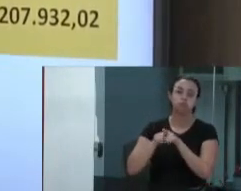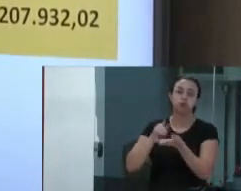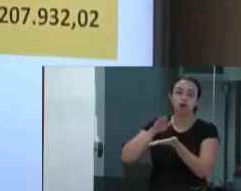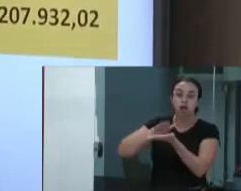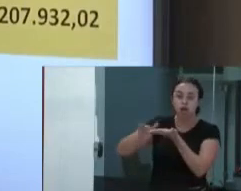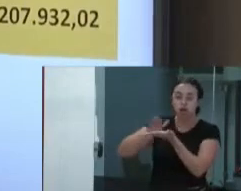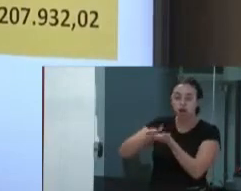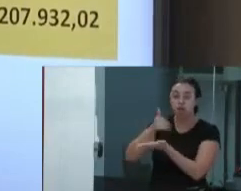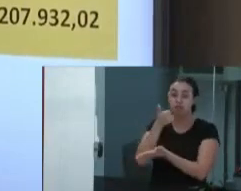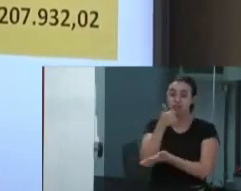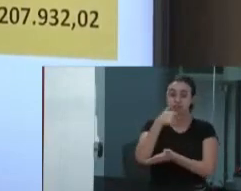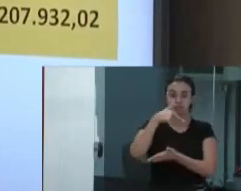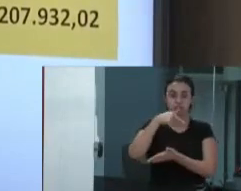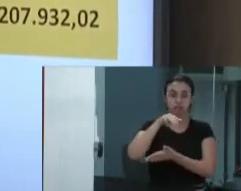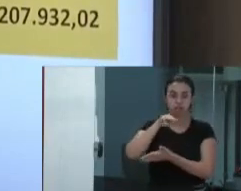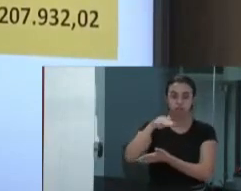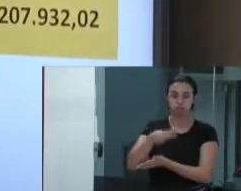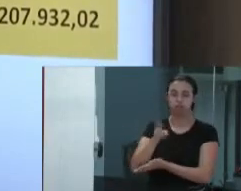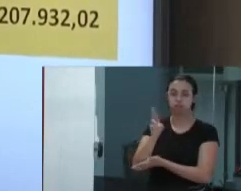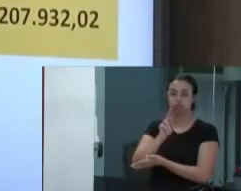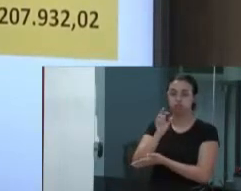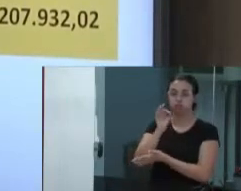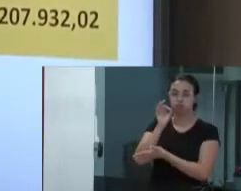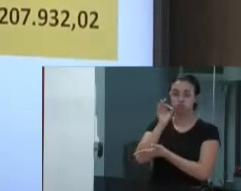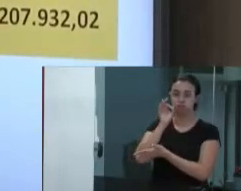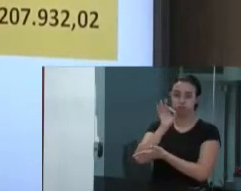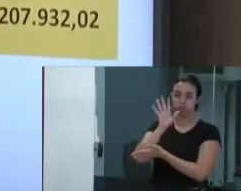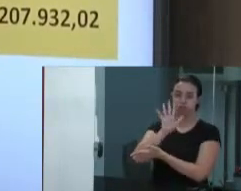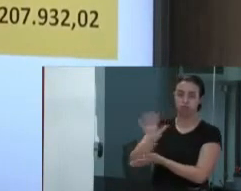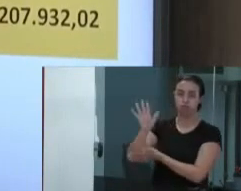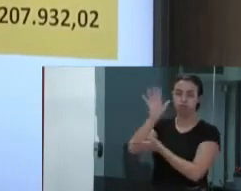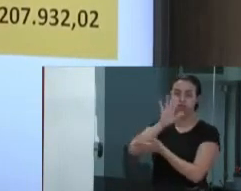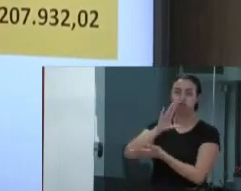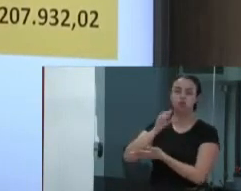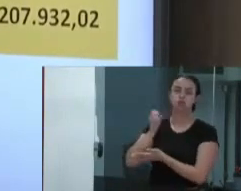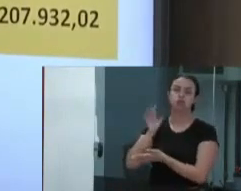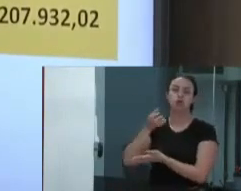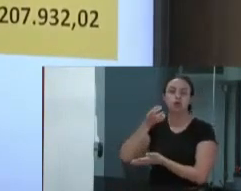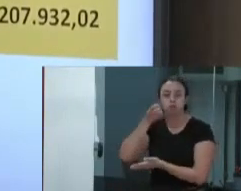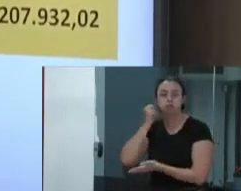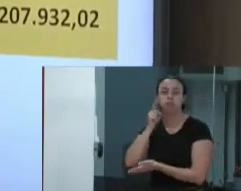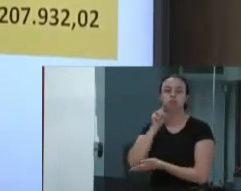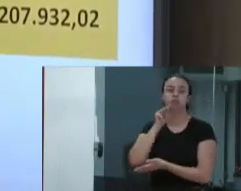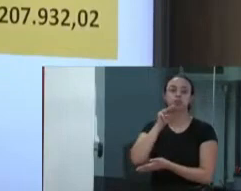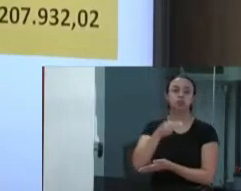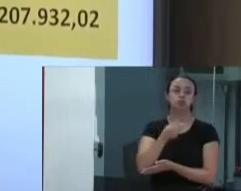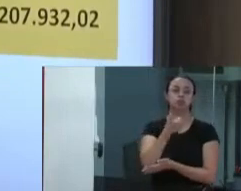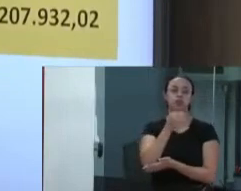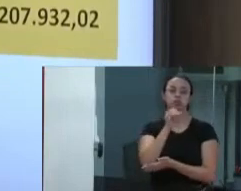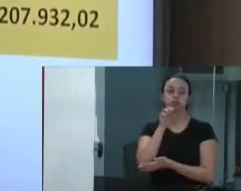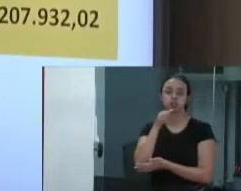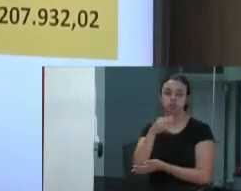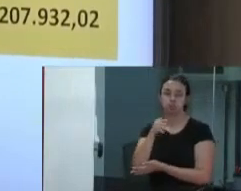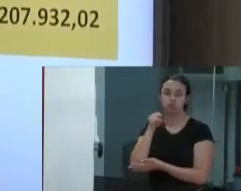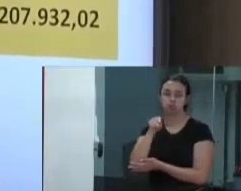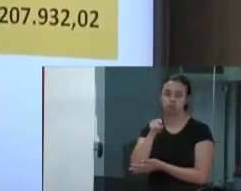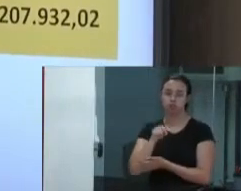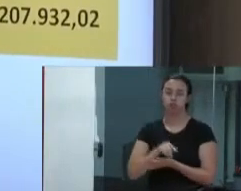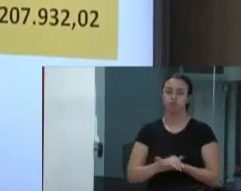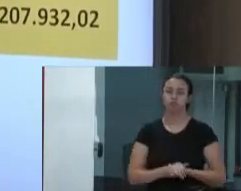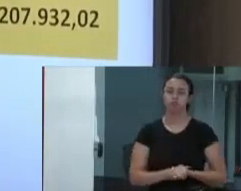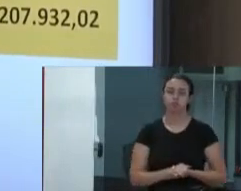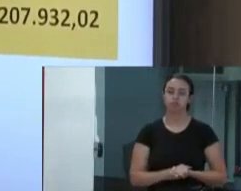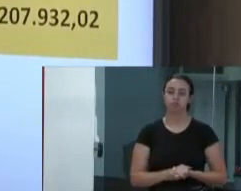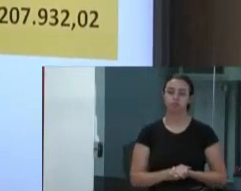de 17 milhões. Federal, nós recebemos apenas 1 milhão e 104. Tivemos despesas,